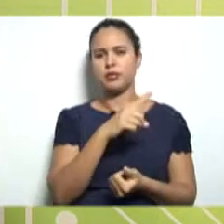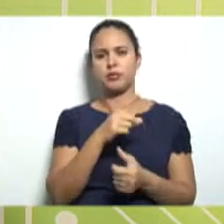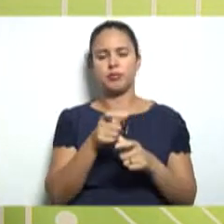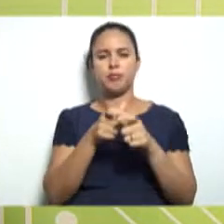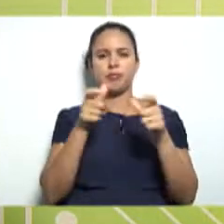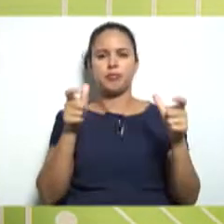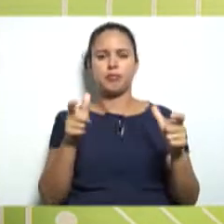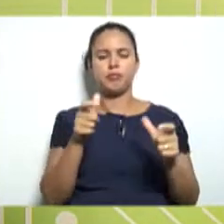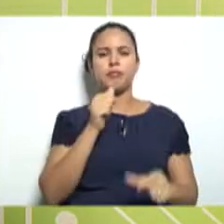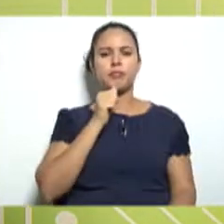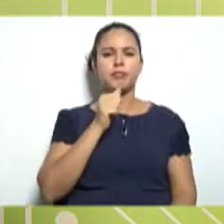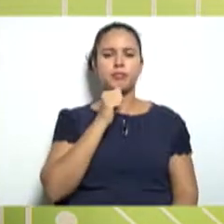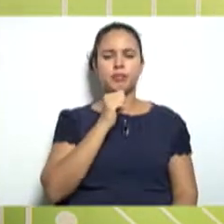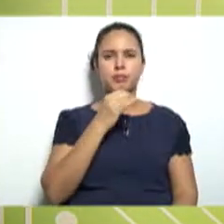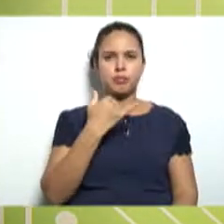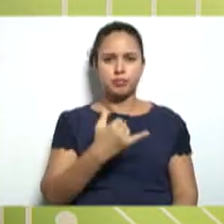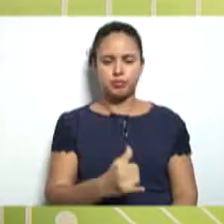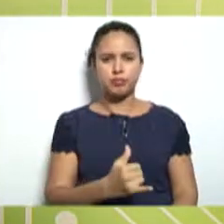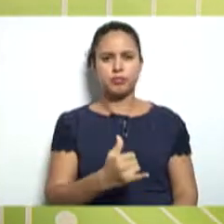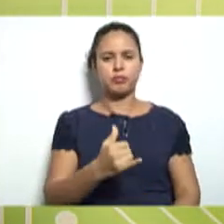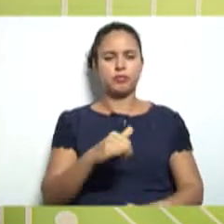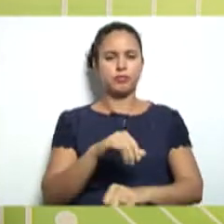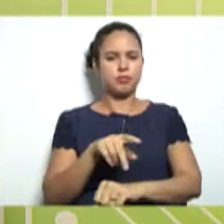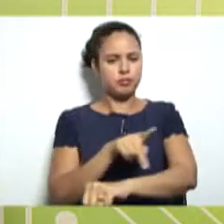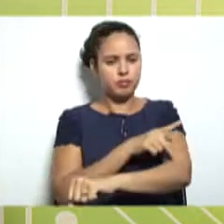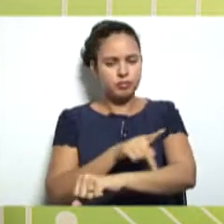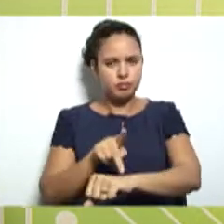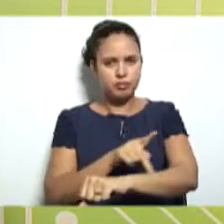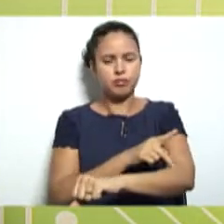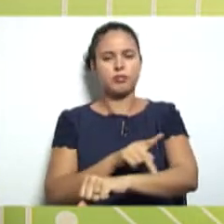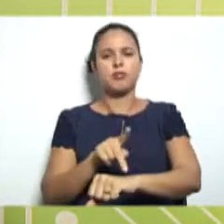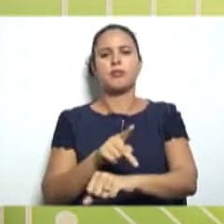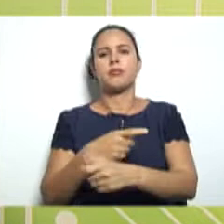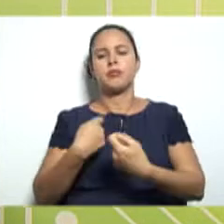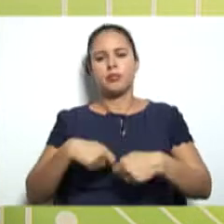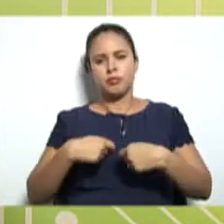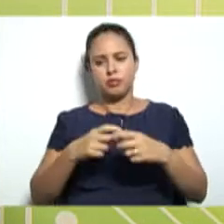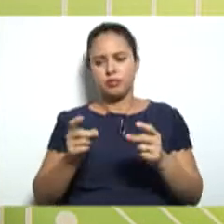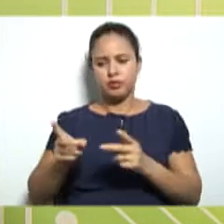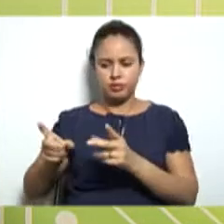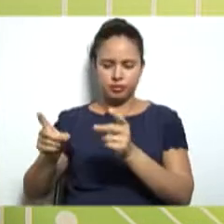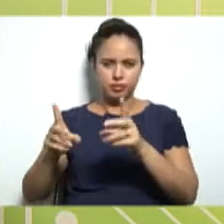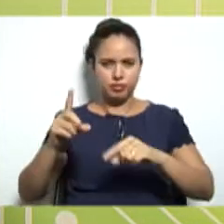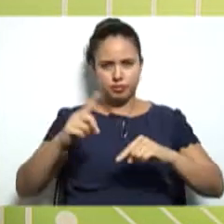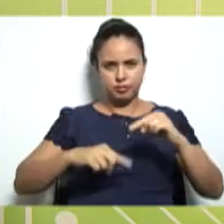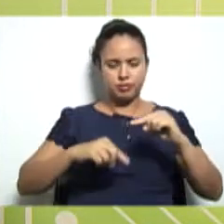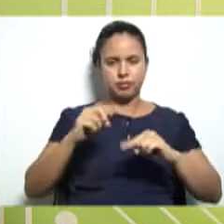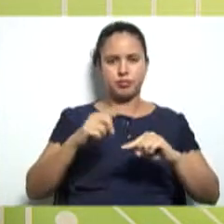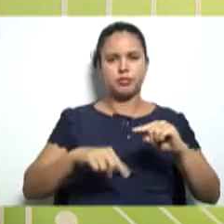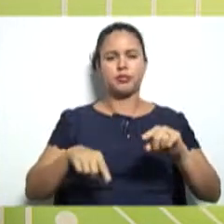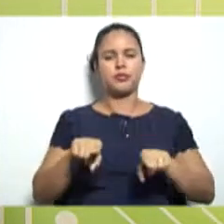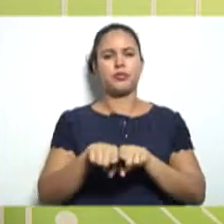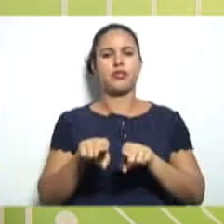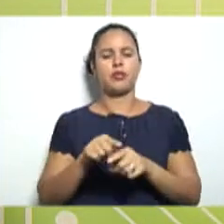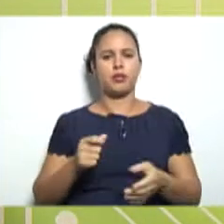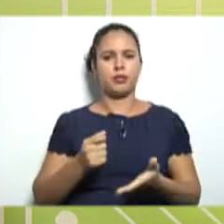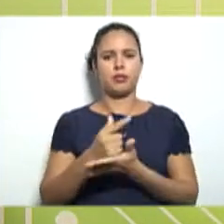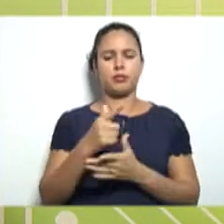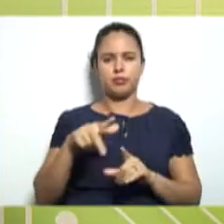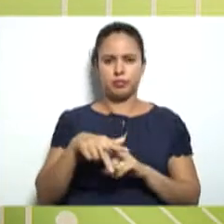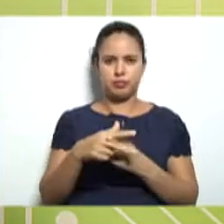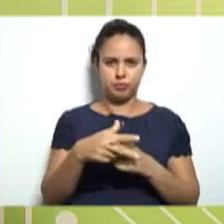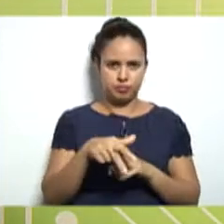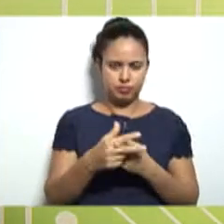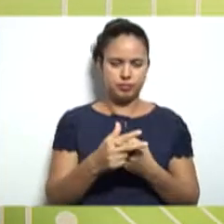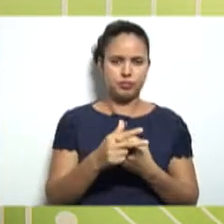escoar a produção, né? A gente tem que ter como vender a produção, tem que ter energia para conseguir ter máquinas, equipamentos que vão ajudar na produção